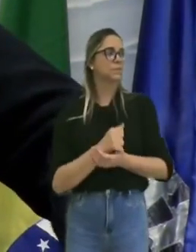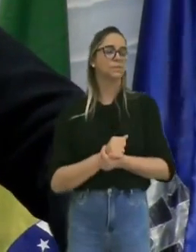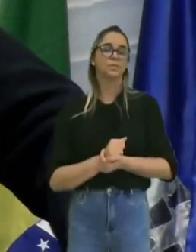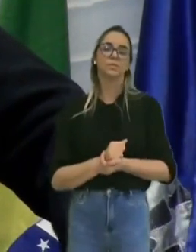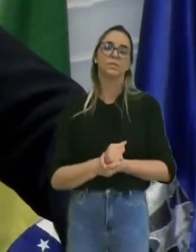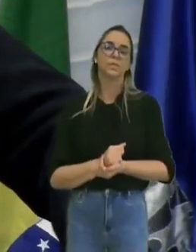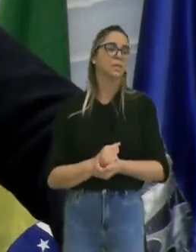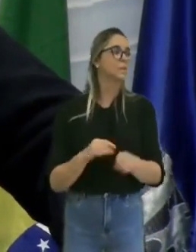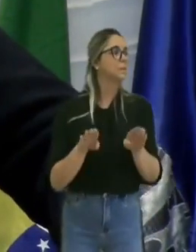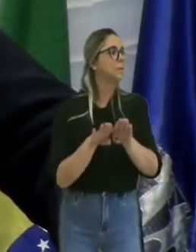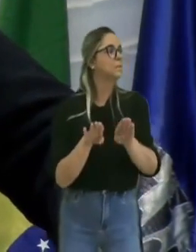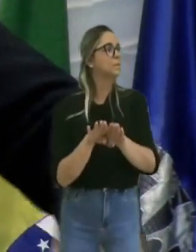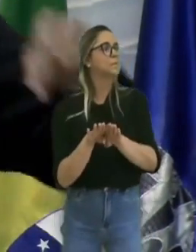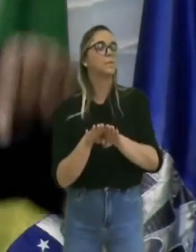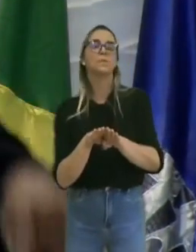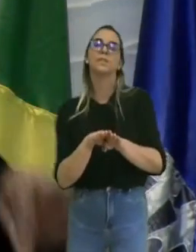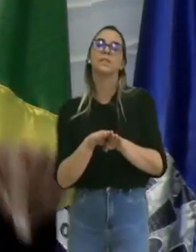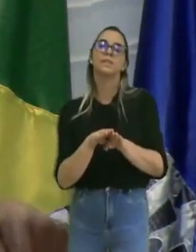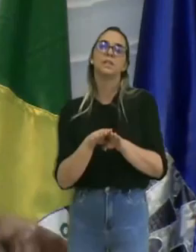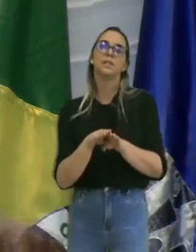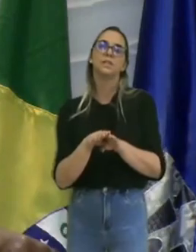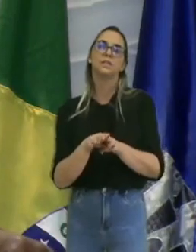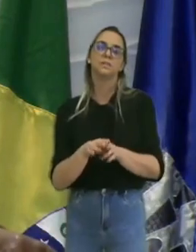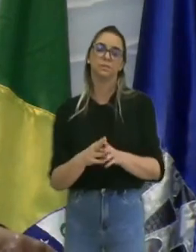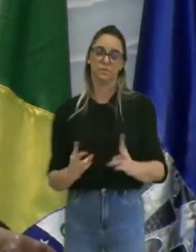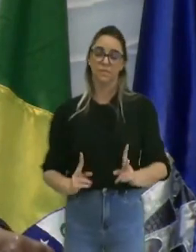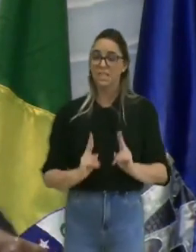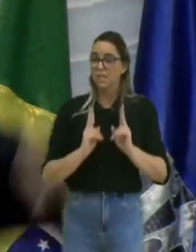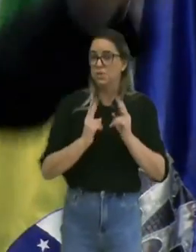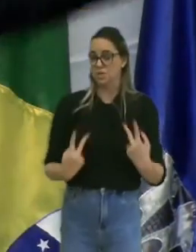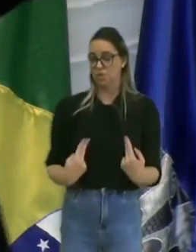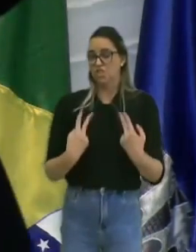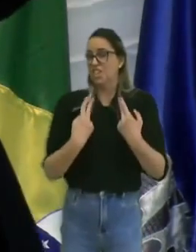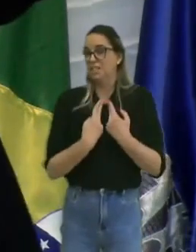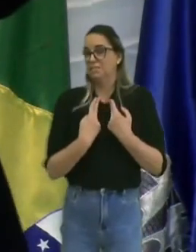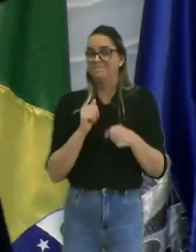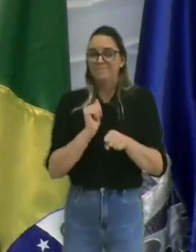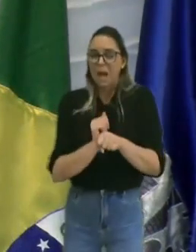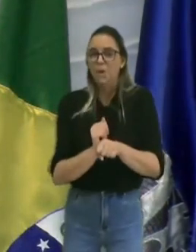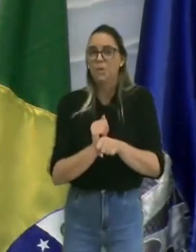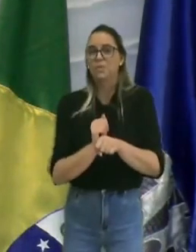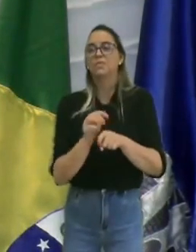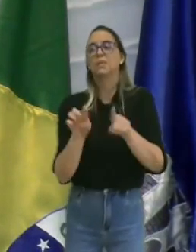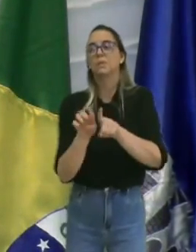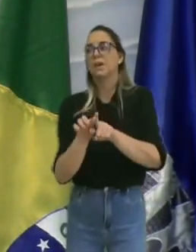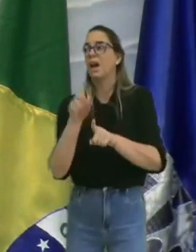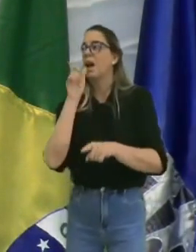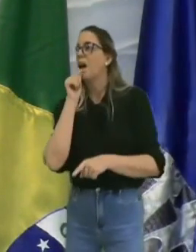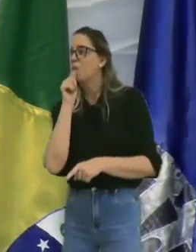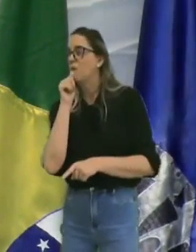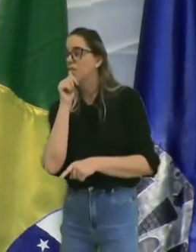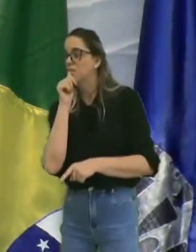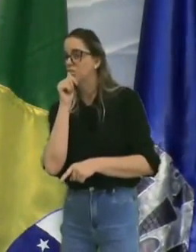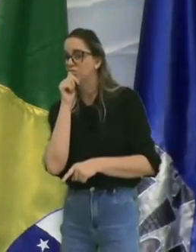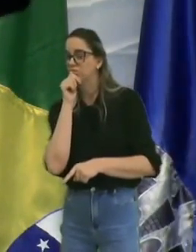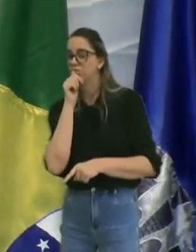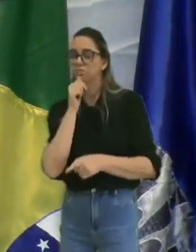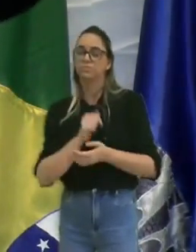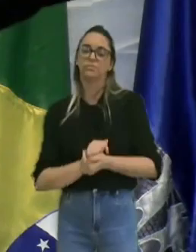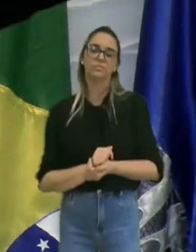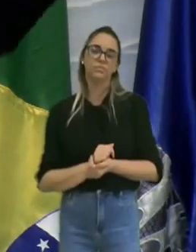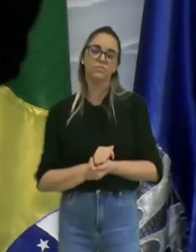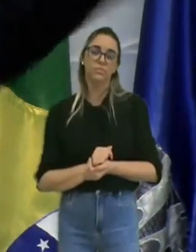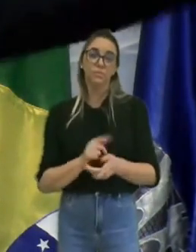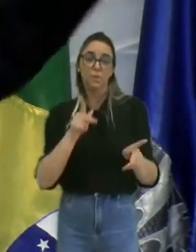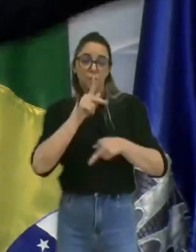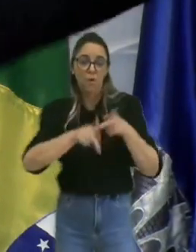Médico que você tirou aqui, cirurgia que você tirou aqui, a água que era do Grujão, que vinha com os povos da